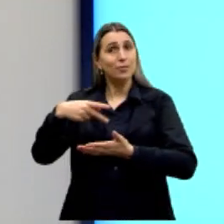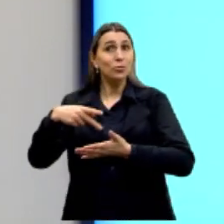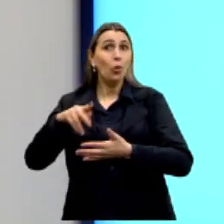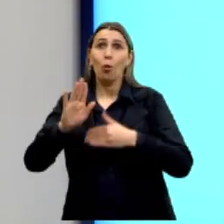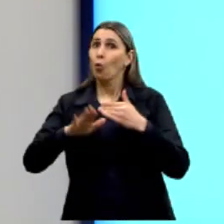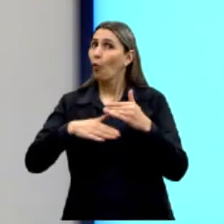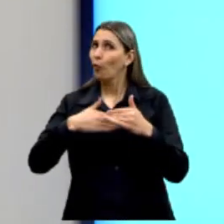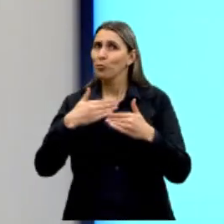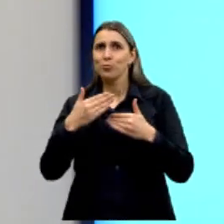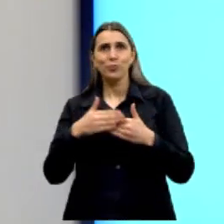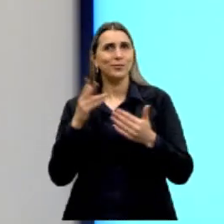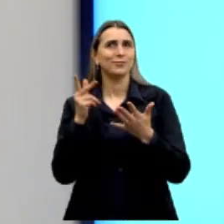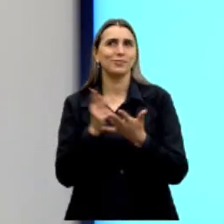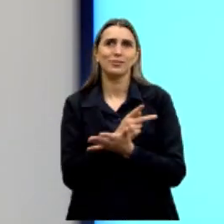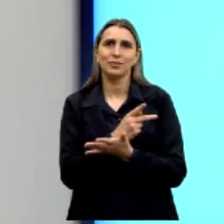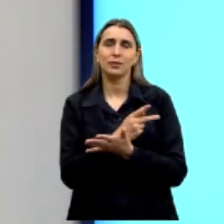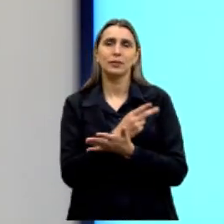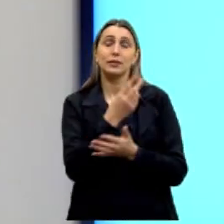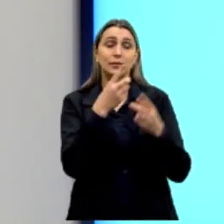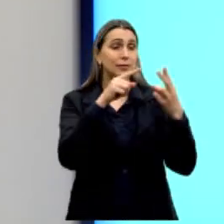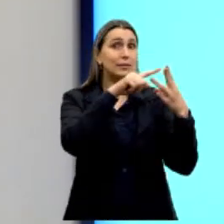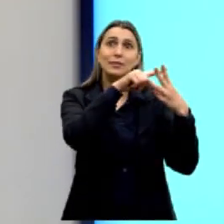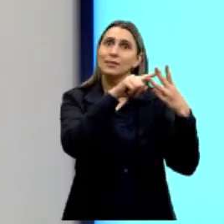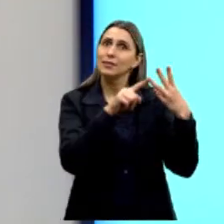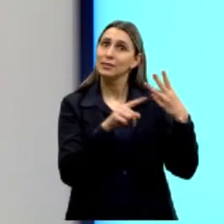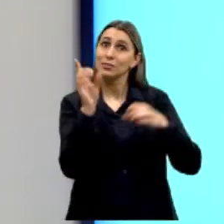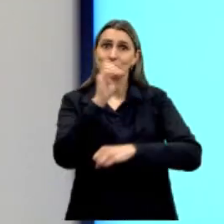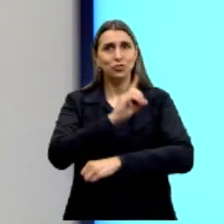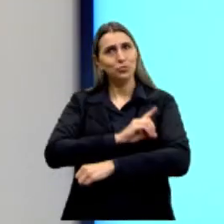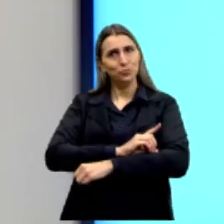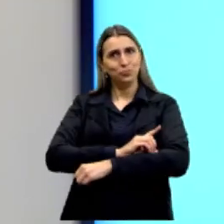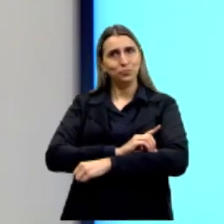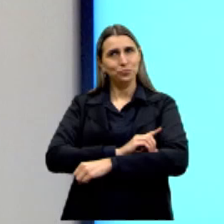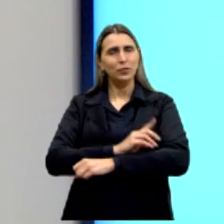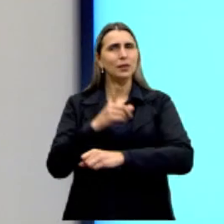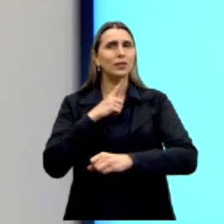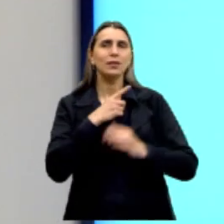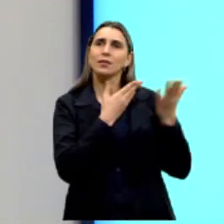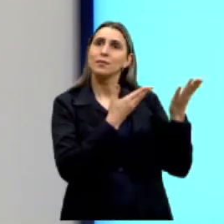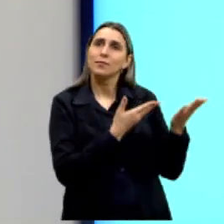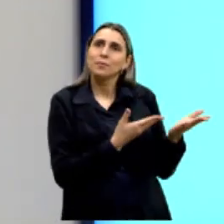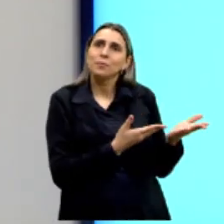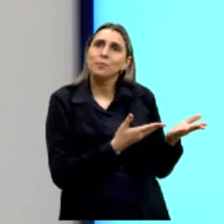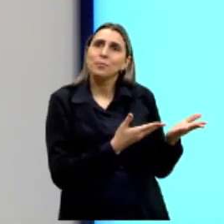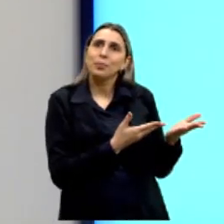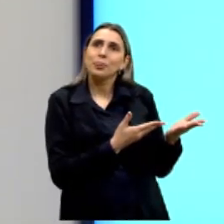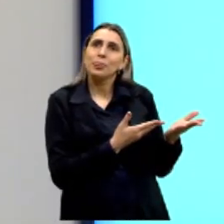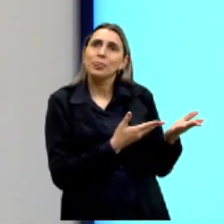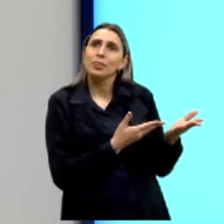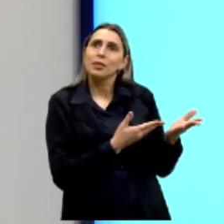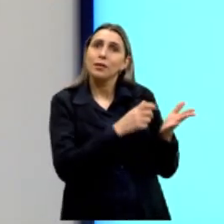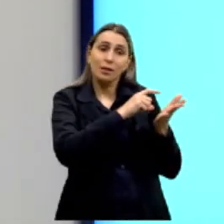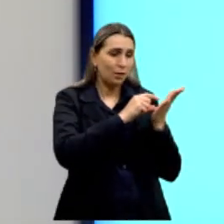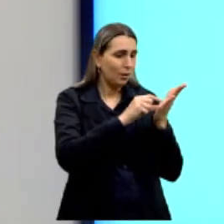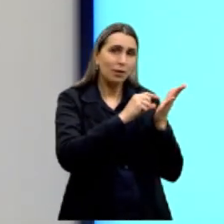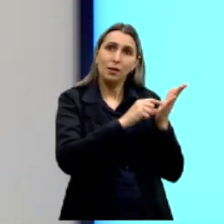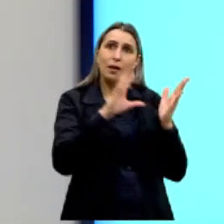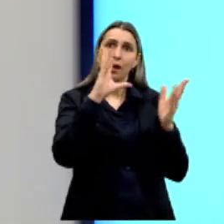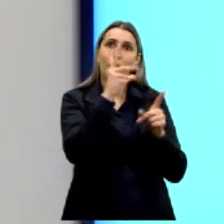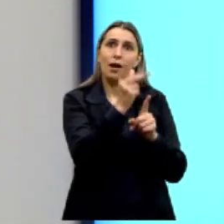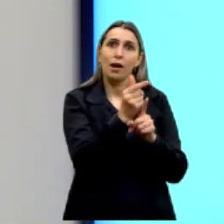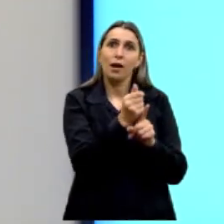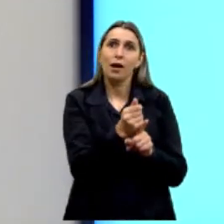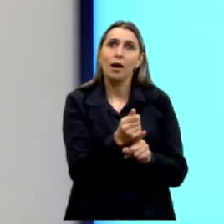tudo isso aconteceu nesses três dias aí nós temos aqui tá o escritor e